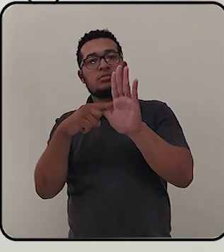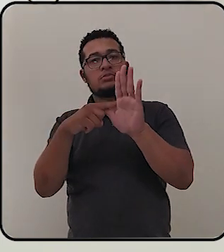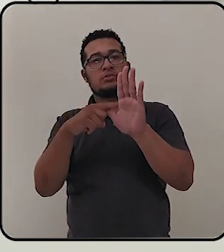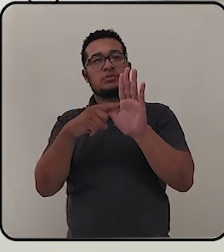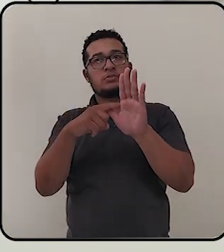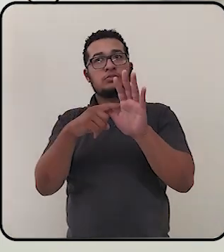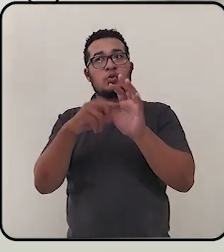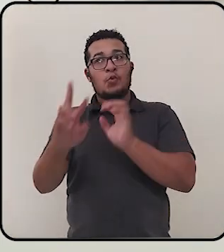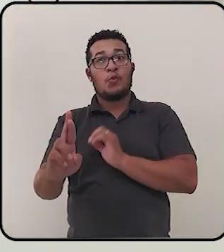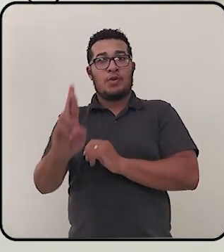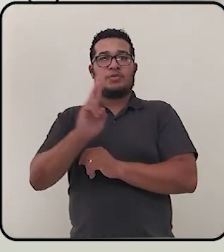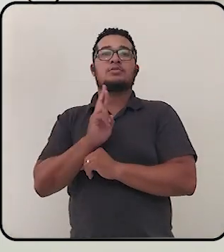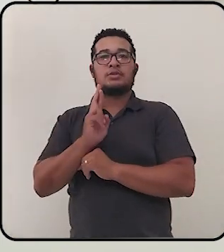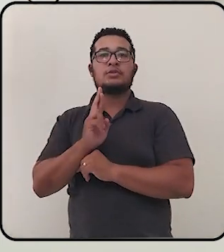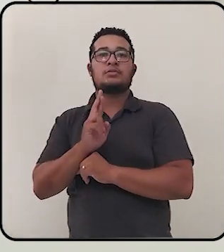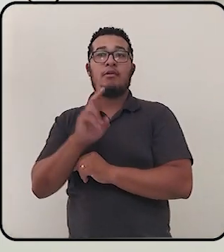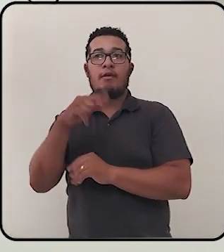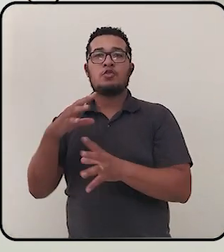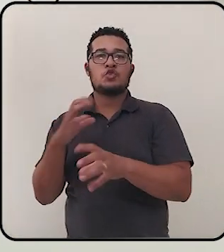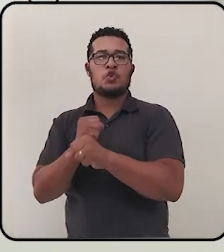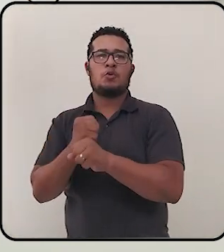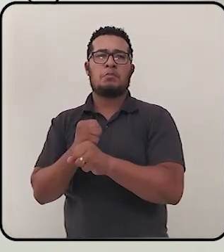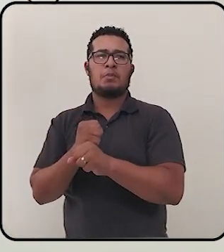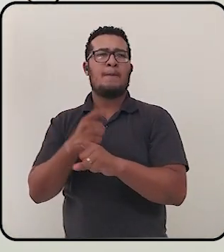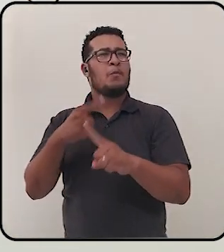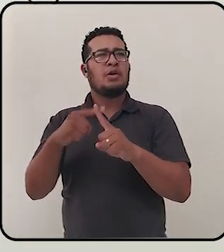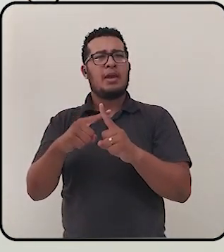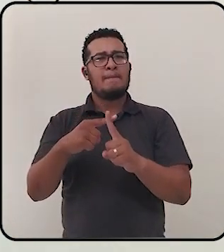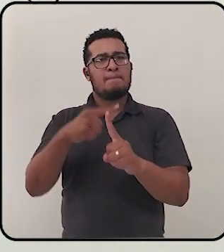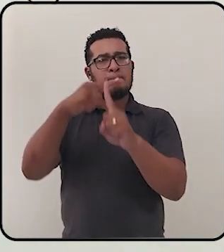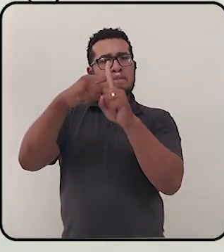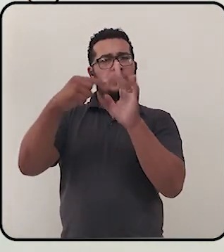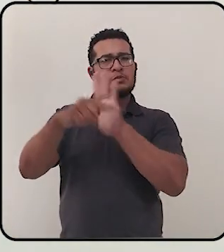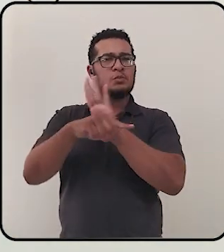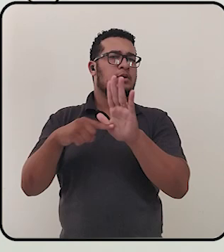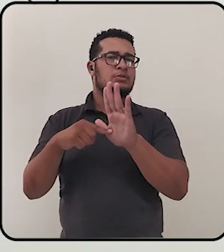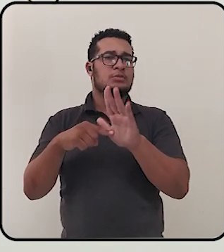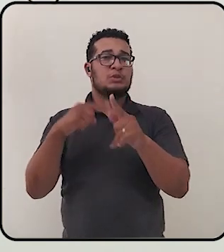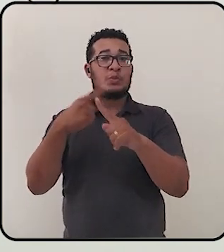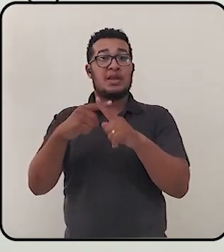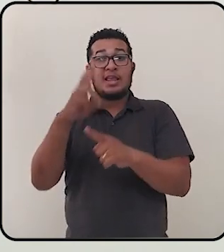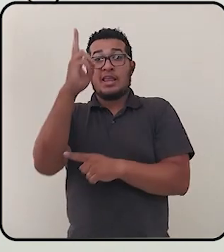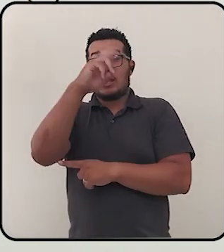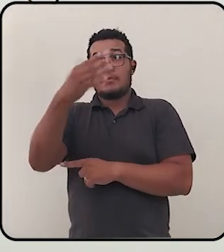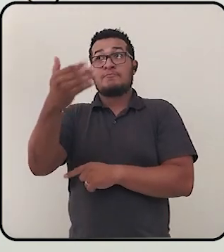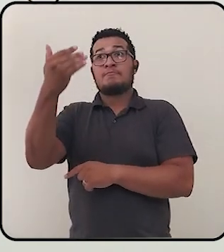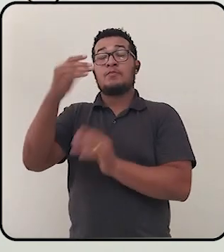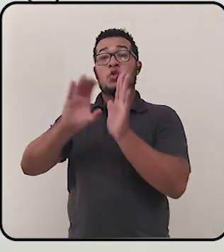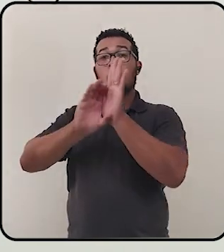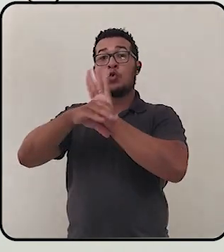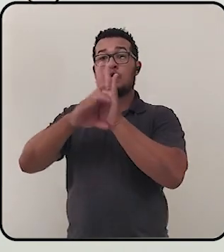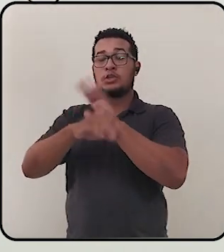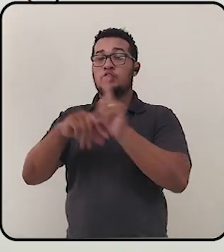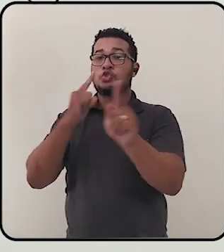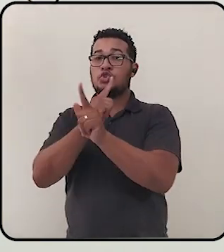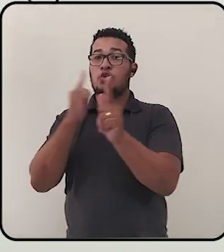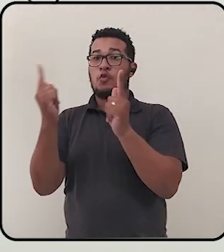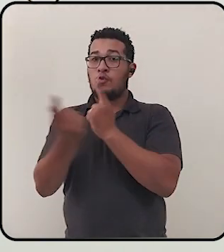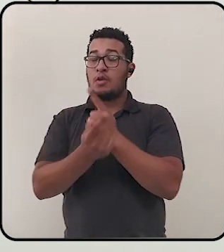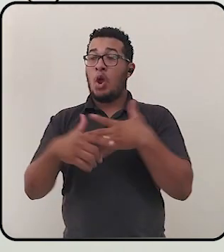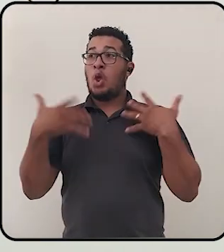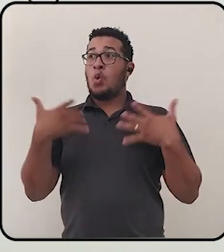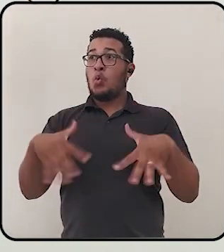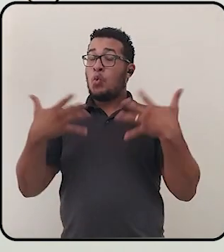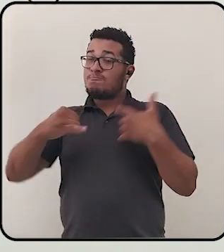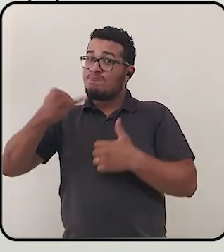Mais ou menos o resultado da soma. Por que mais ou menos? Aqui